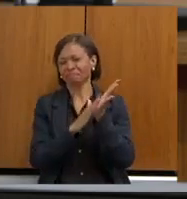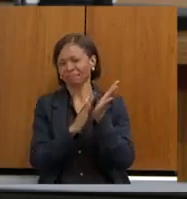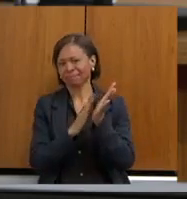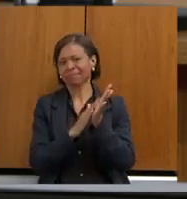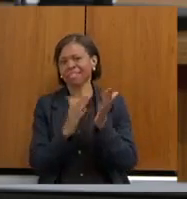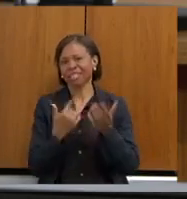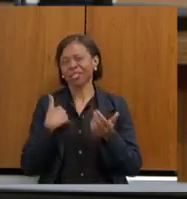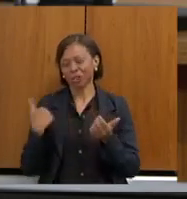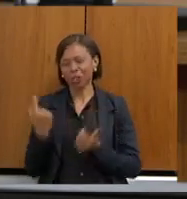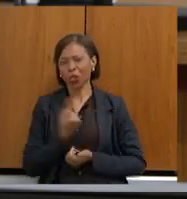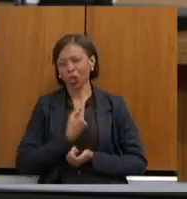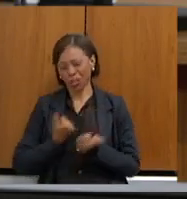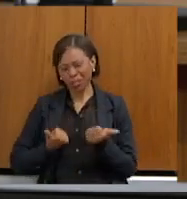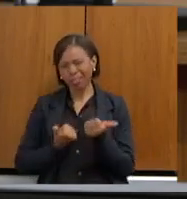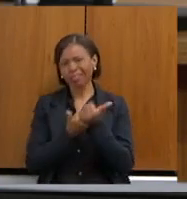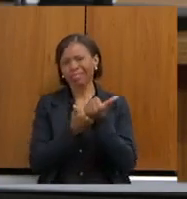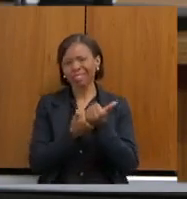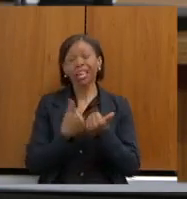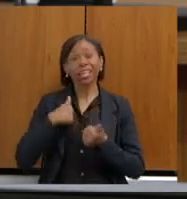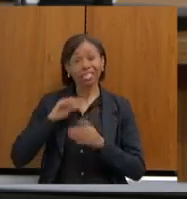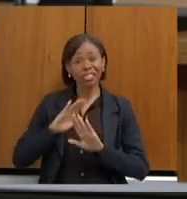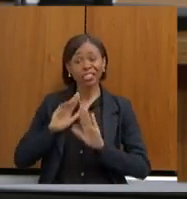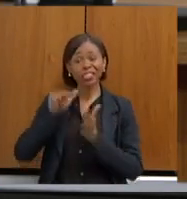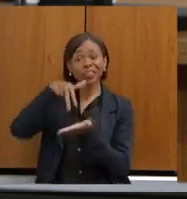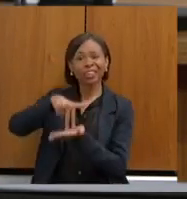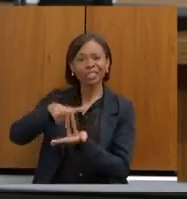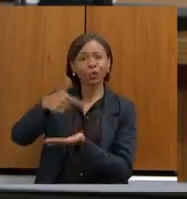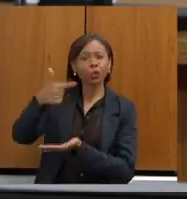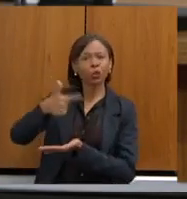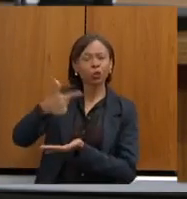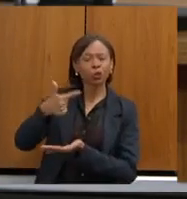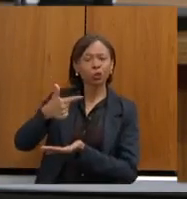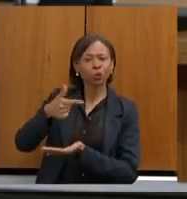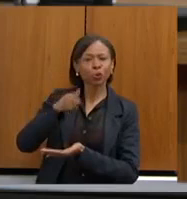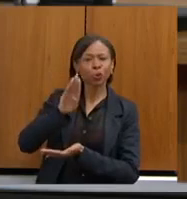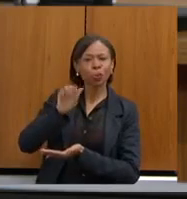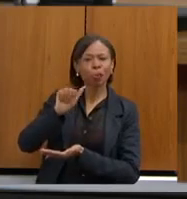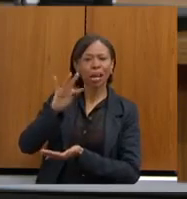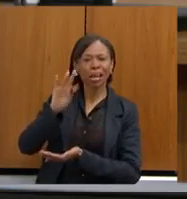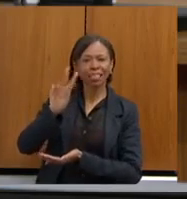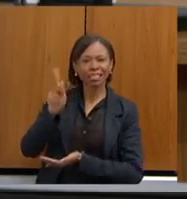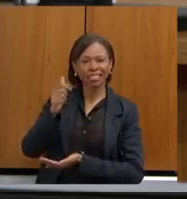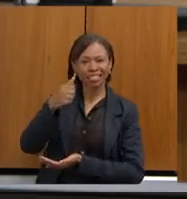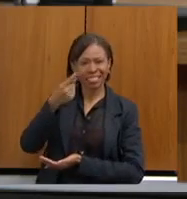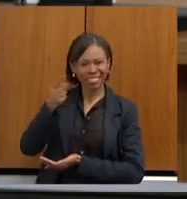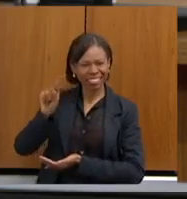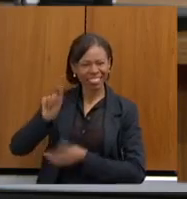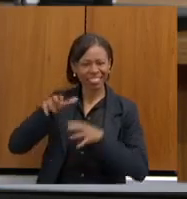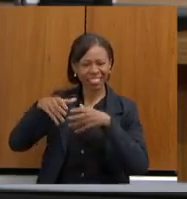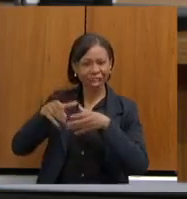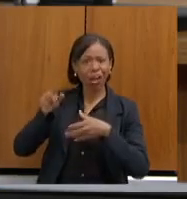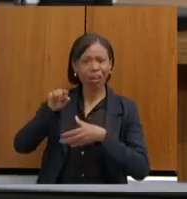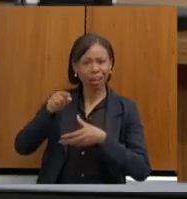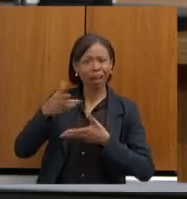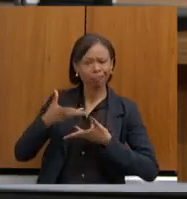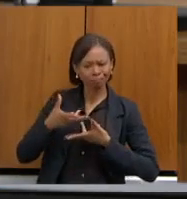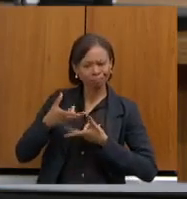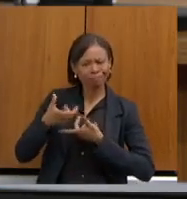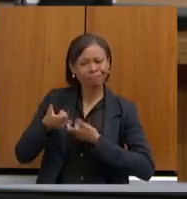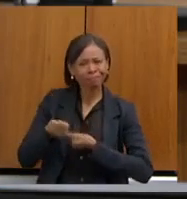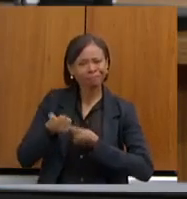com nosso apoio aqui estive um Segundo Batalhão outro dia de muito bem recebido pelo Comandante Vinícius lá